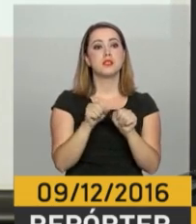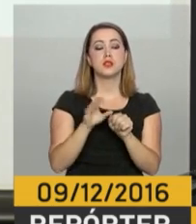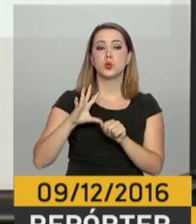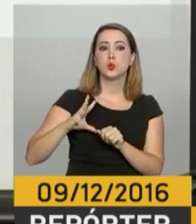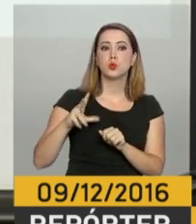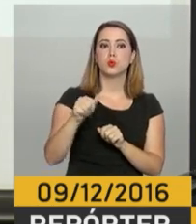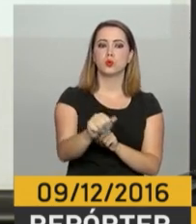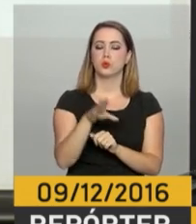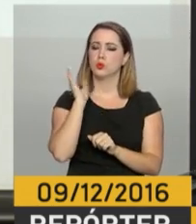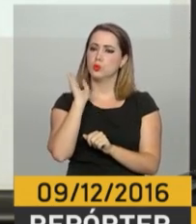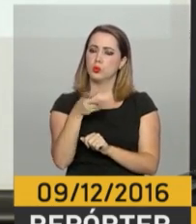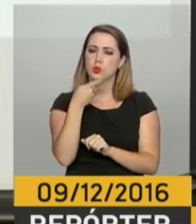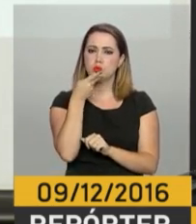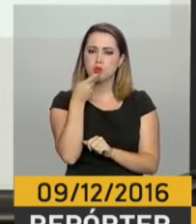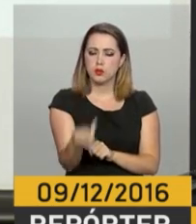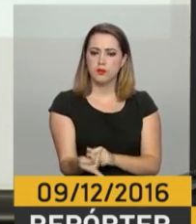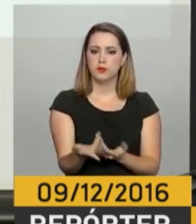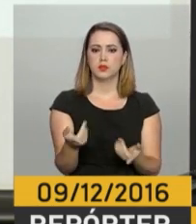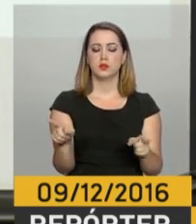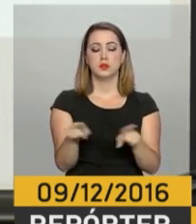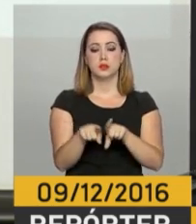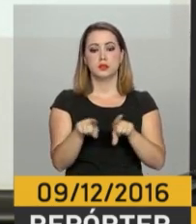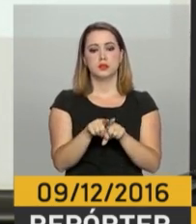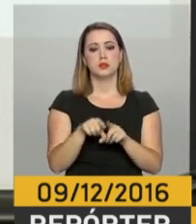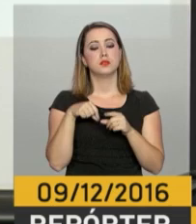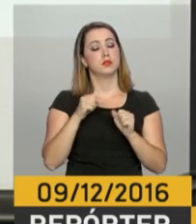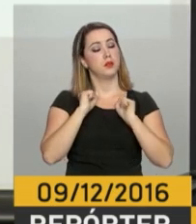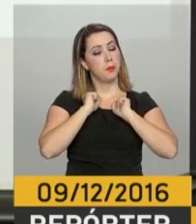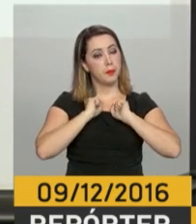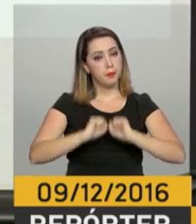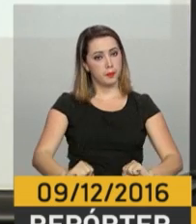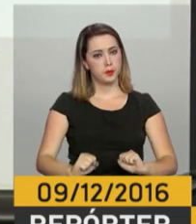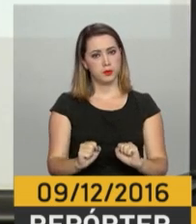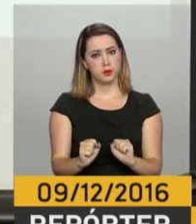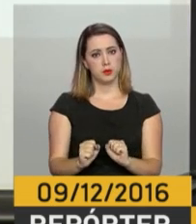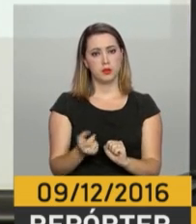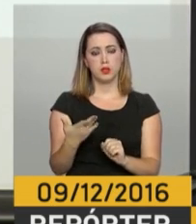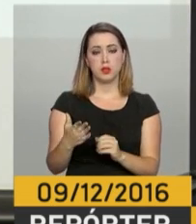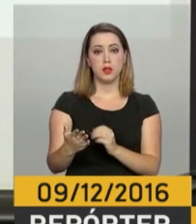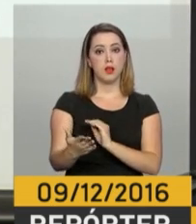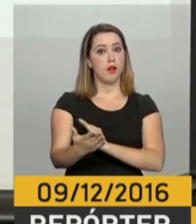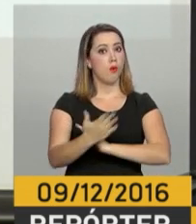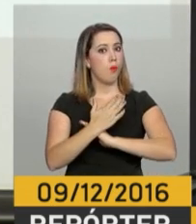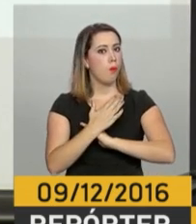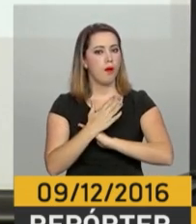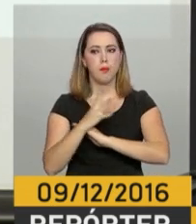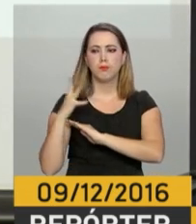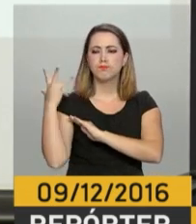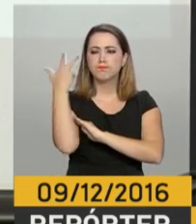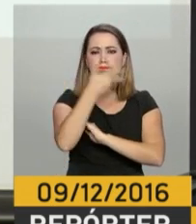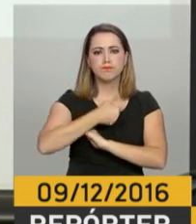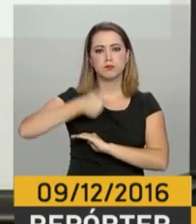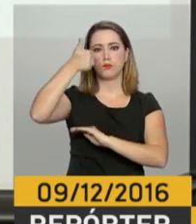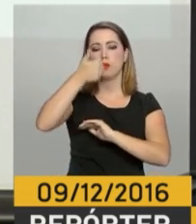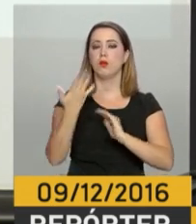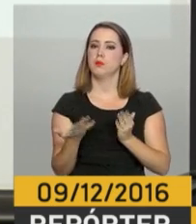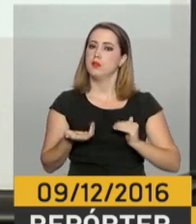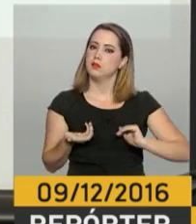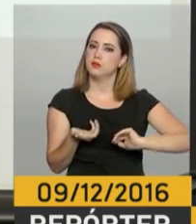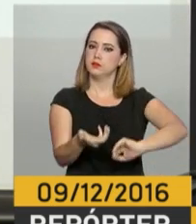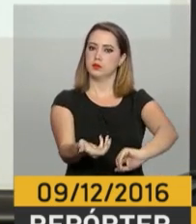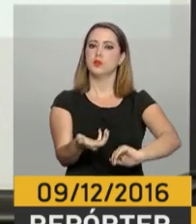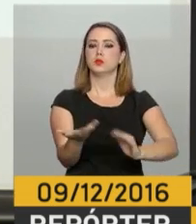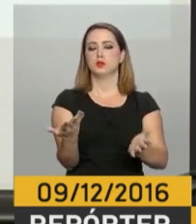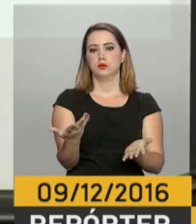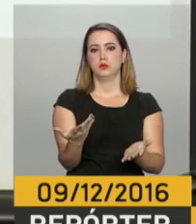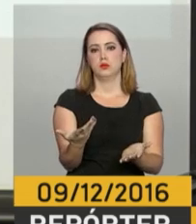aqui foi descrito. E, além de tudo, conseguir um apoio extraordinário no Congresso Nacional. Nós